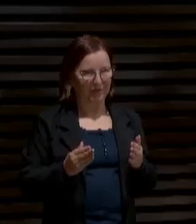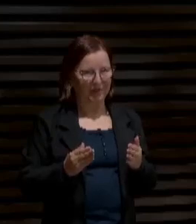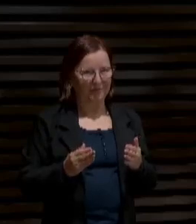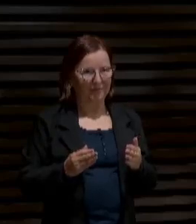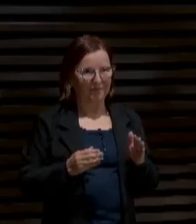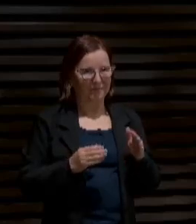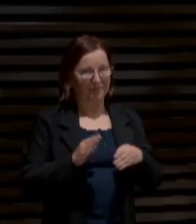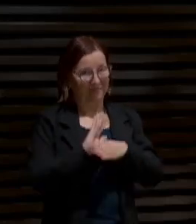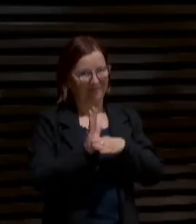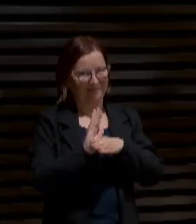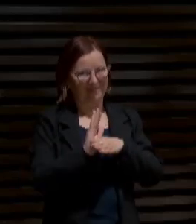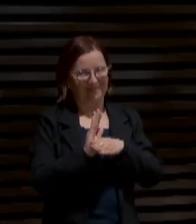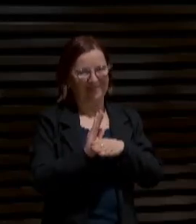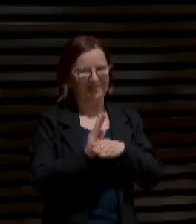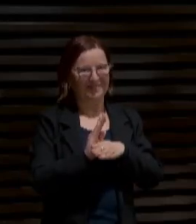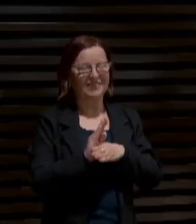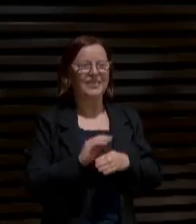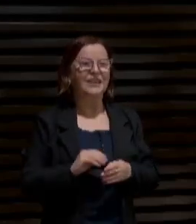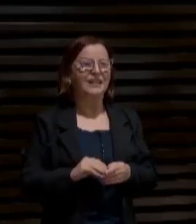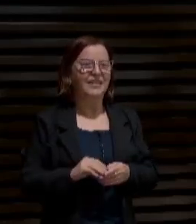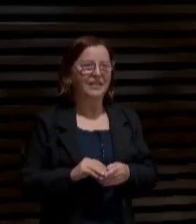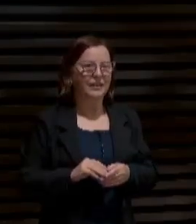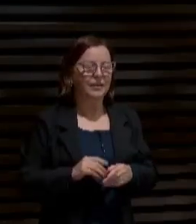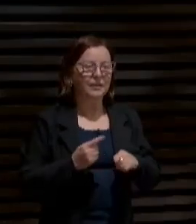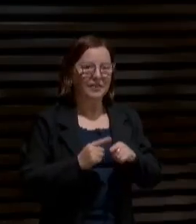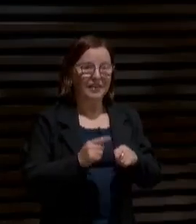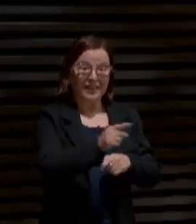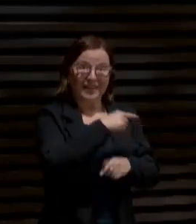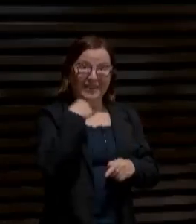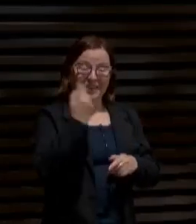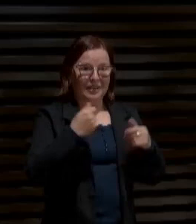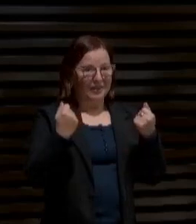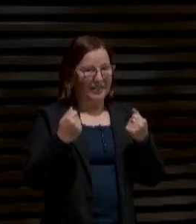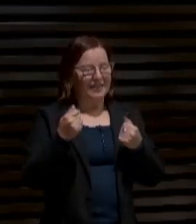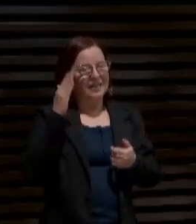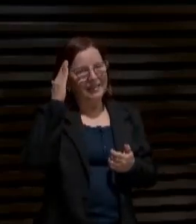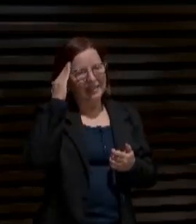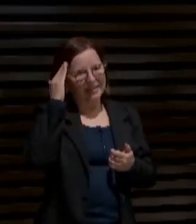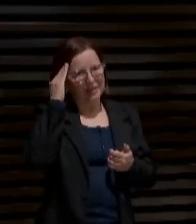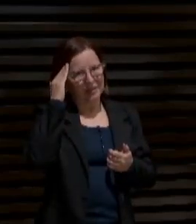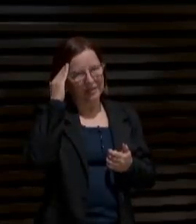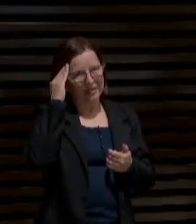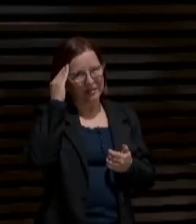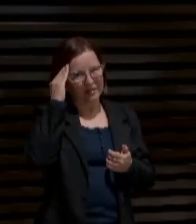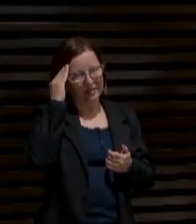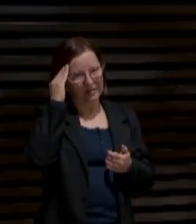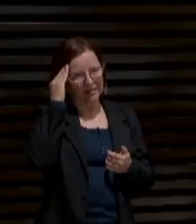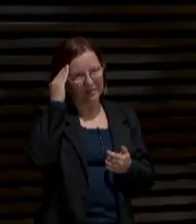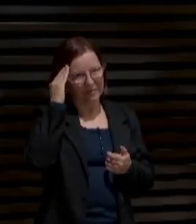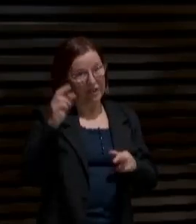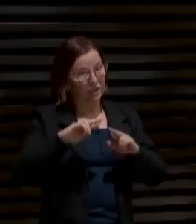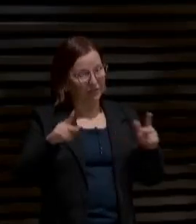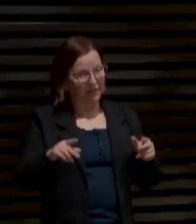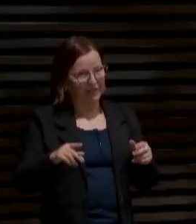porque nós precisamos de saber um pouquinho sobre a diferença